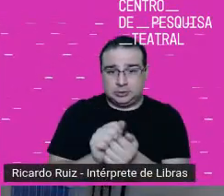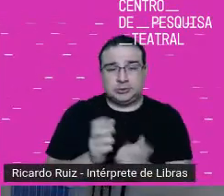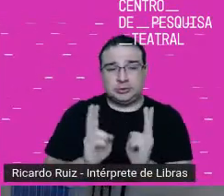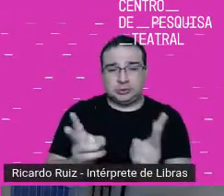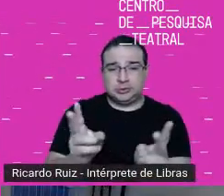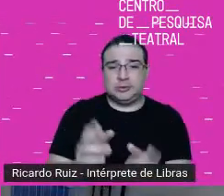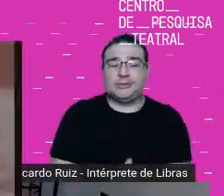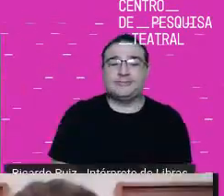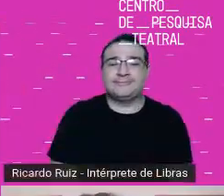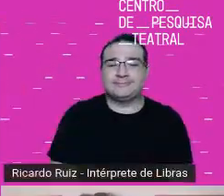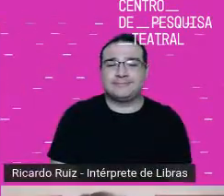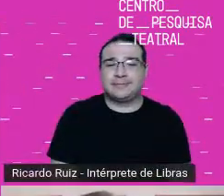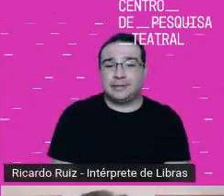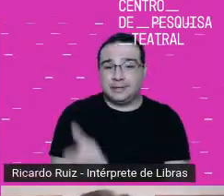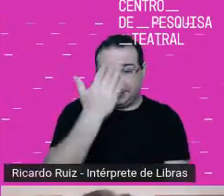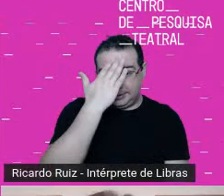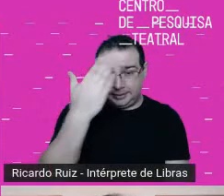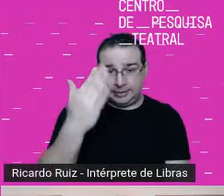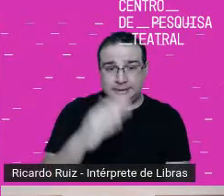favor. Obrigada,